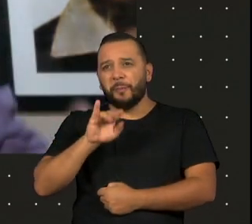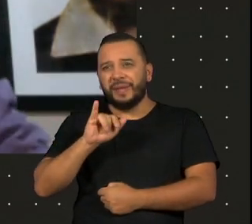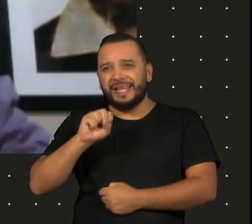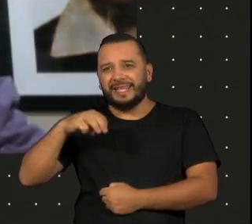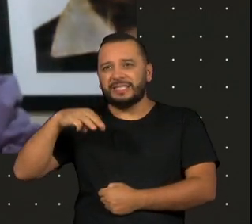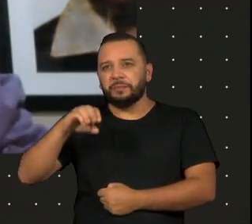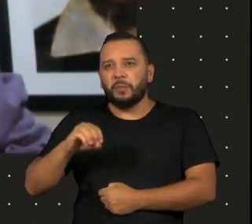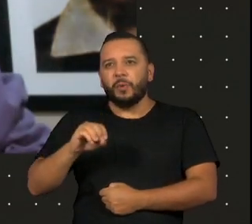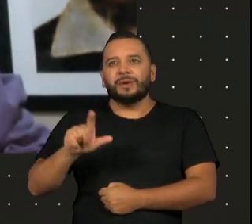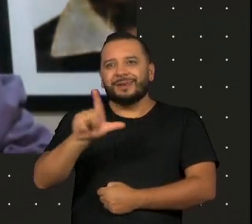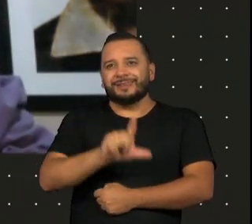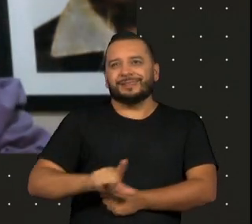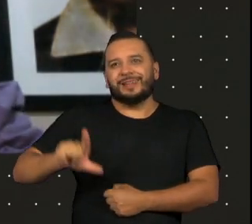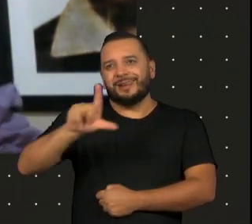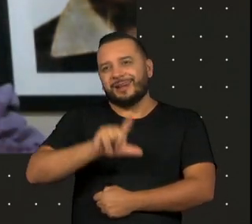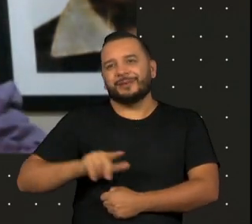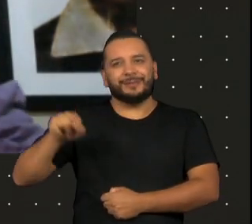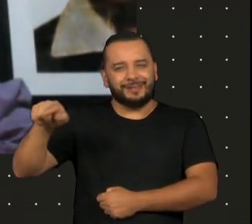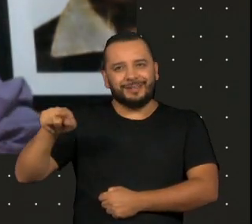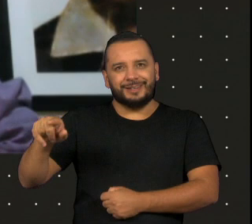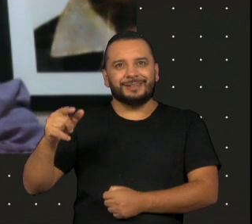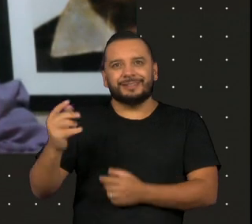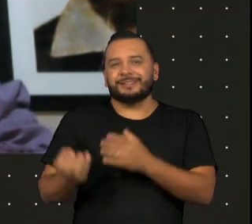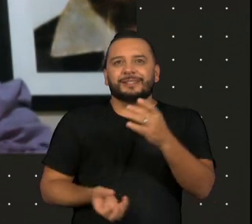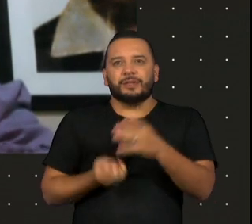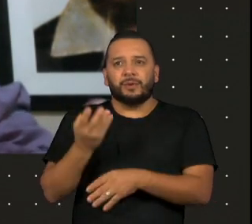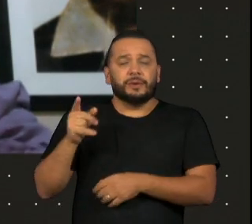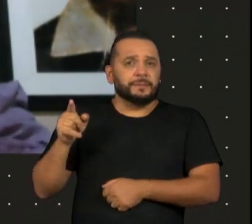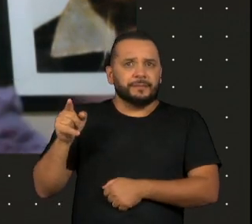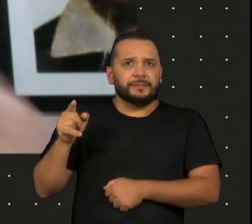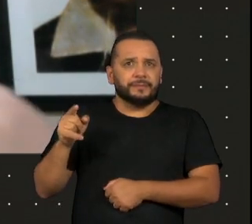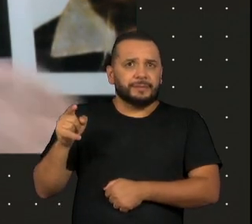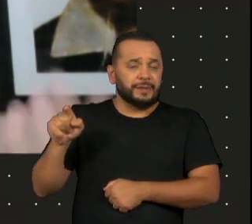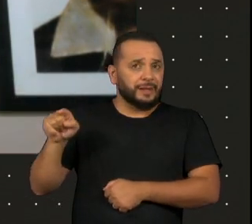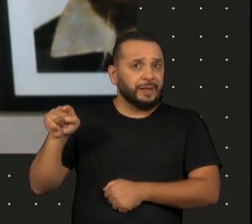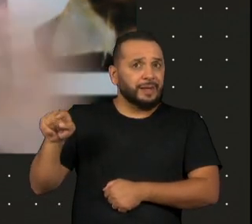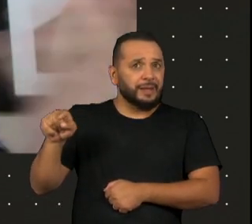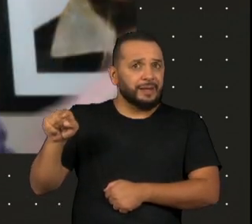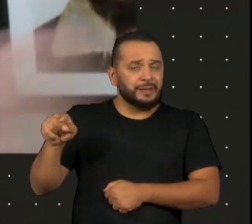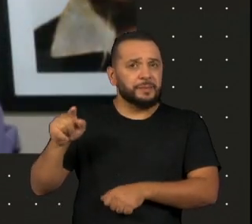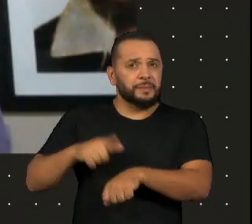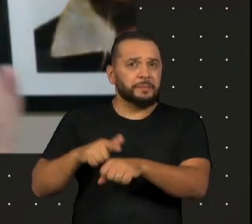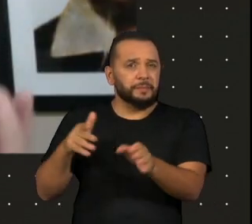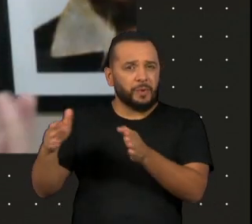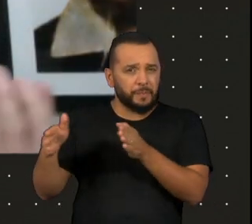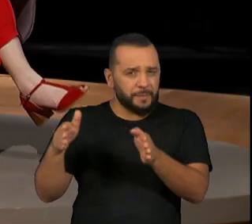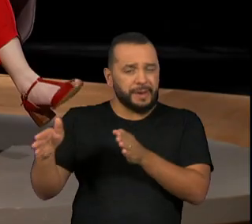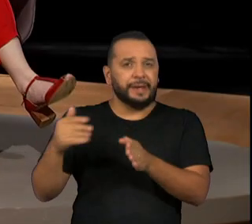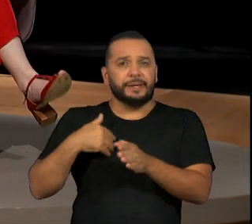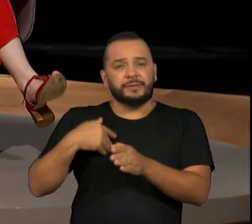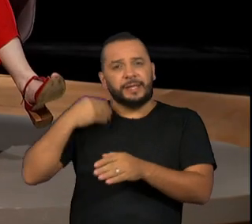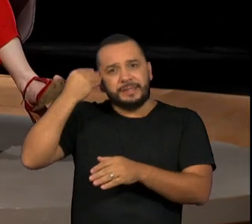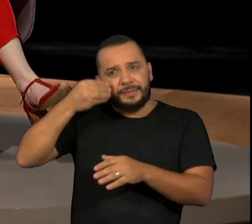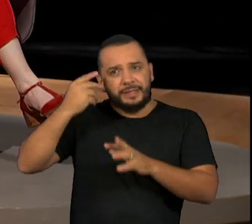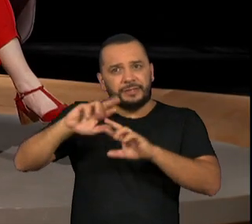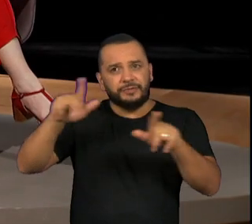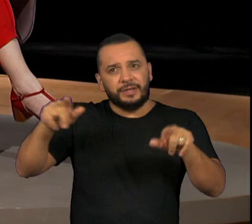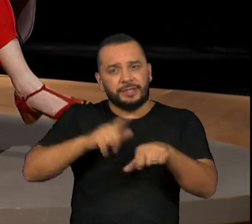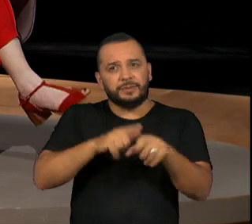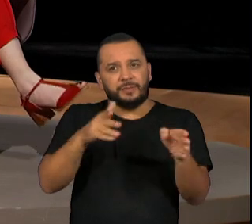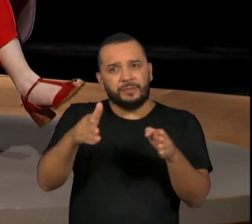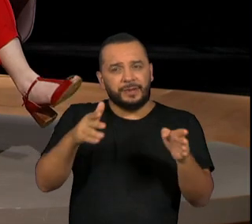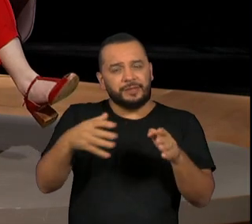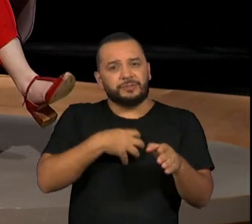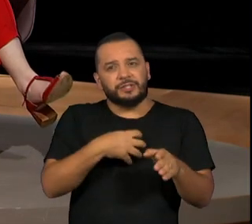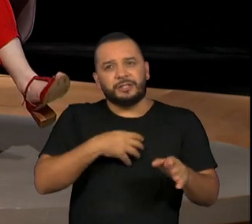literário que ele proporciona para a gente. A gente nunca tem ele completo, porque em cada momento ele se revela diferente, ele está numa situação diferente